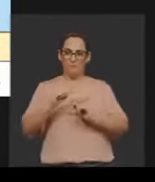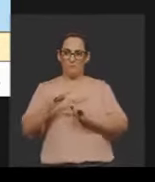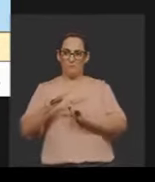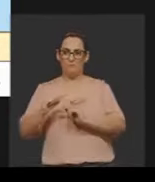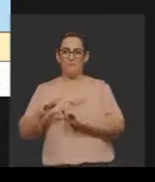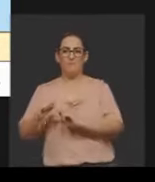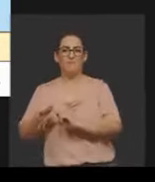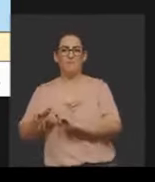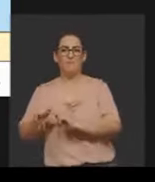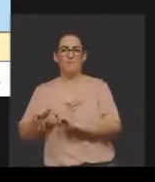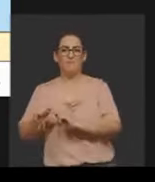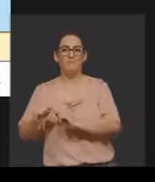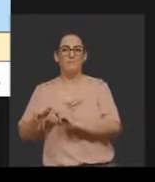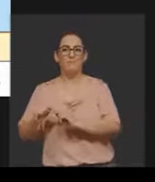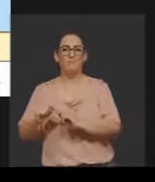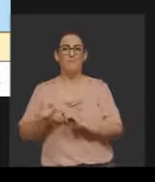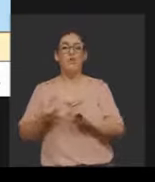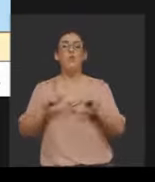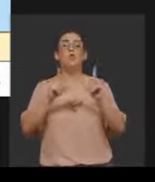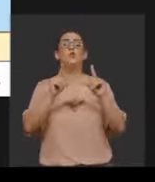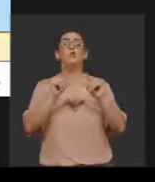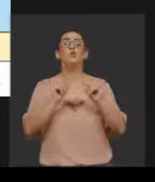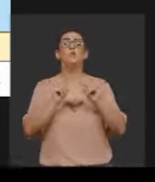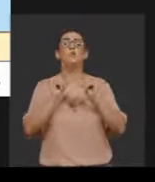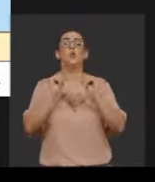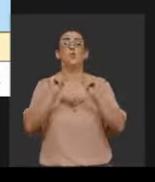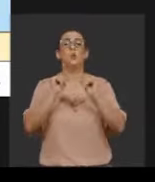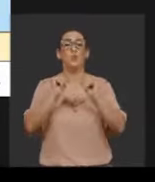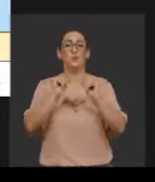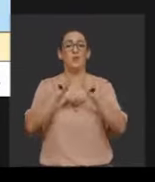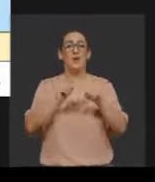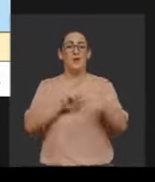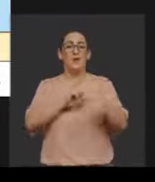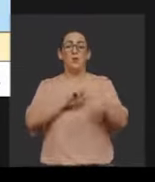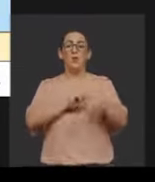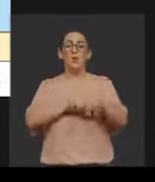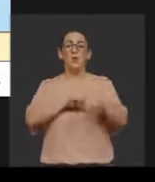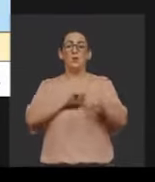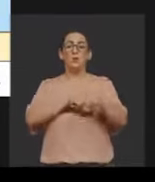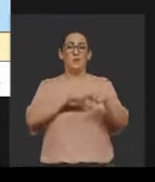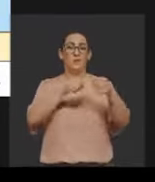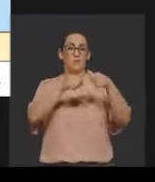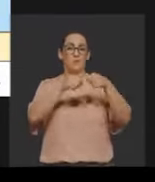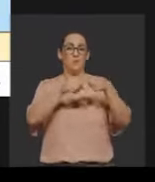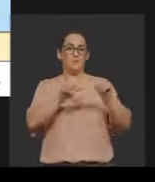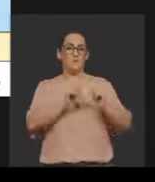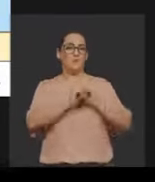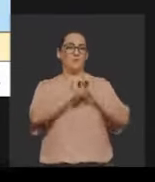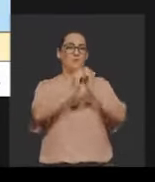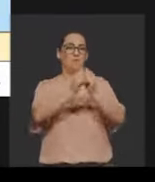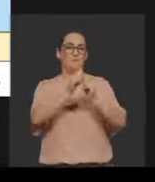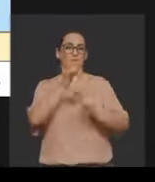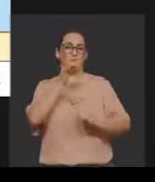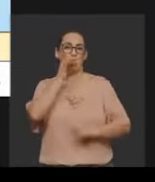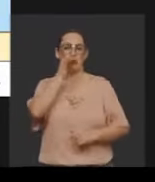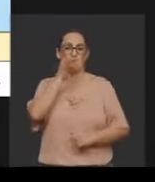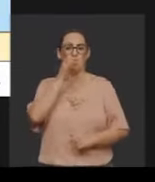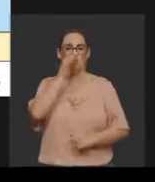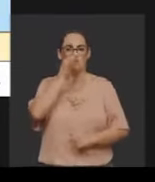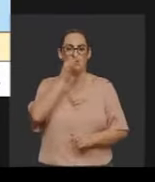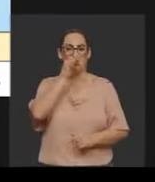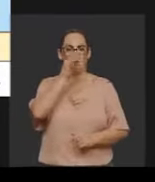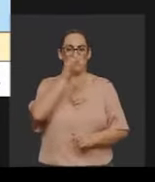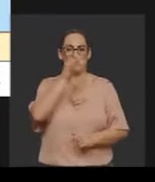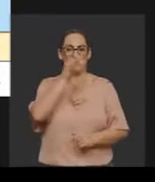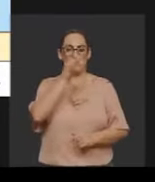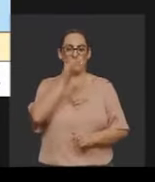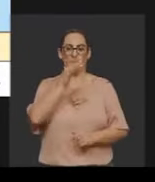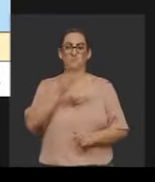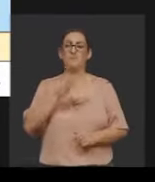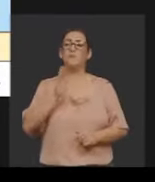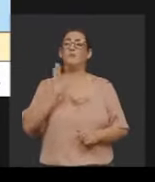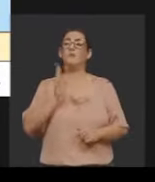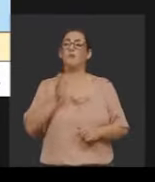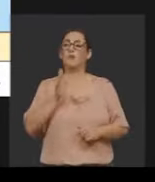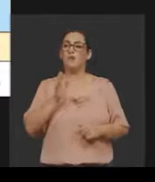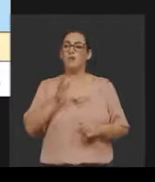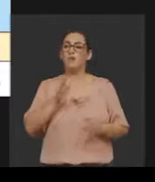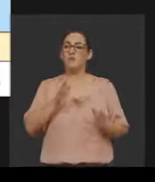período com que ela vai se permanecer nessa planta. Enquanto a fase esporofítica, ela